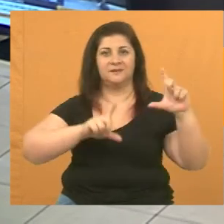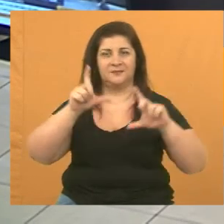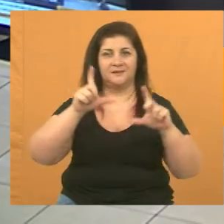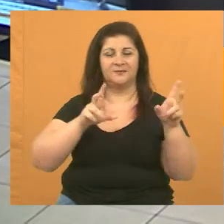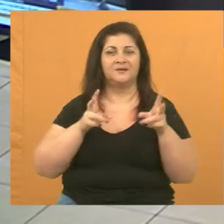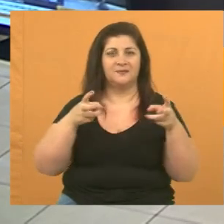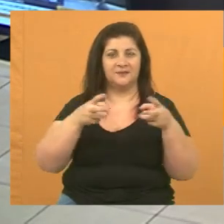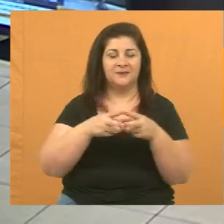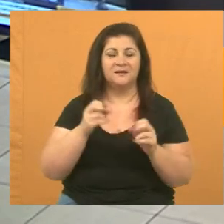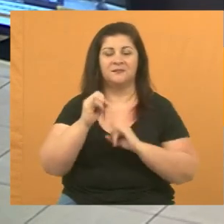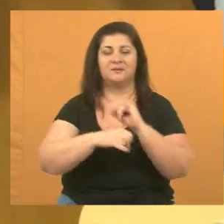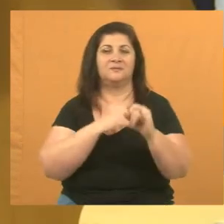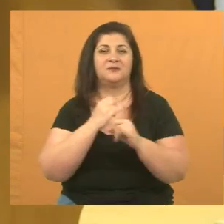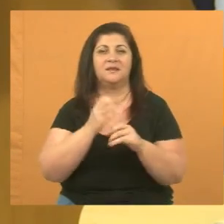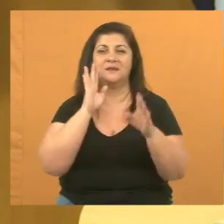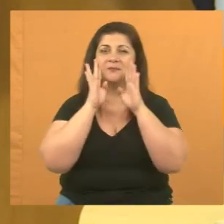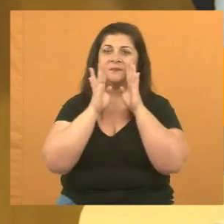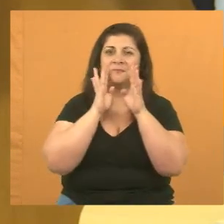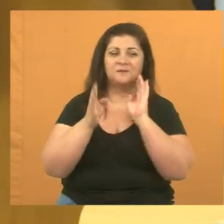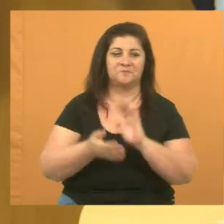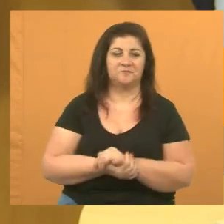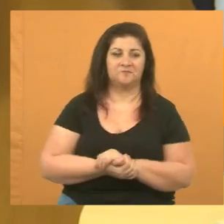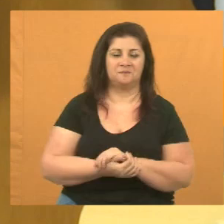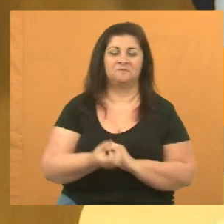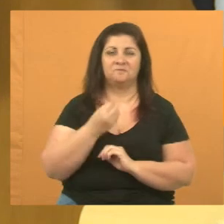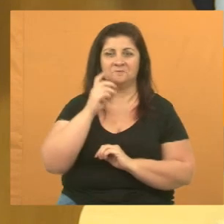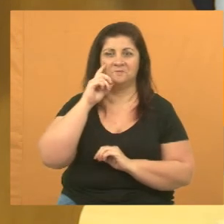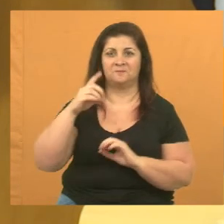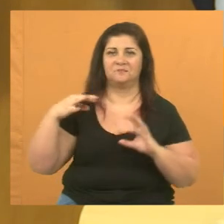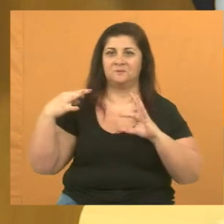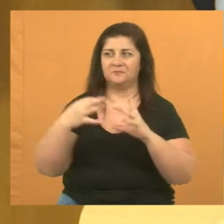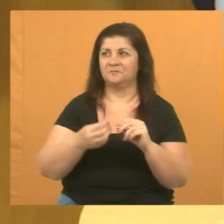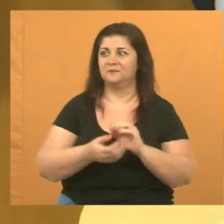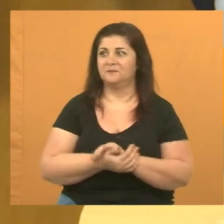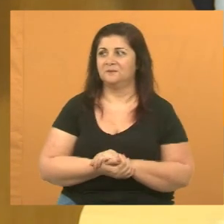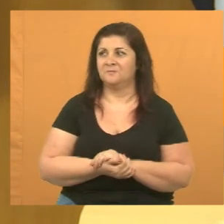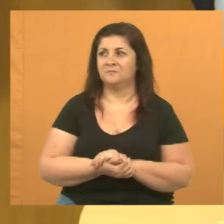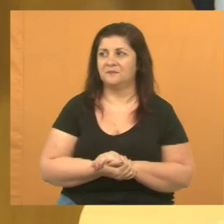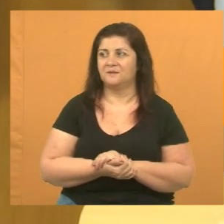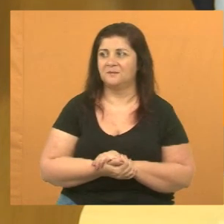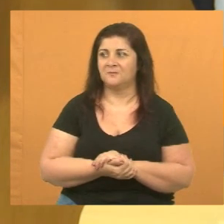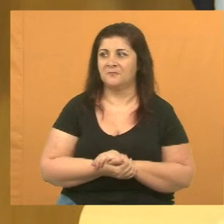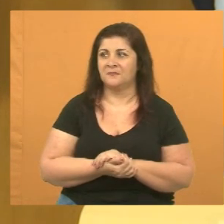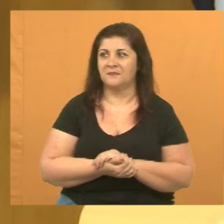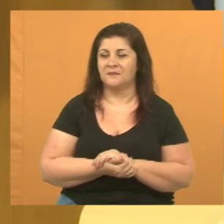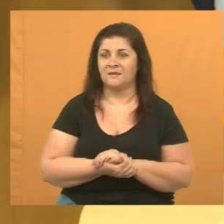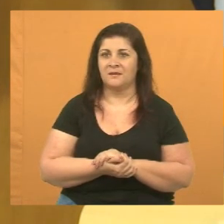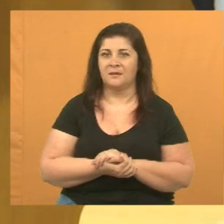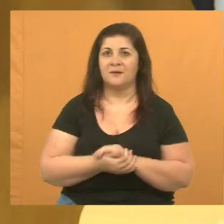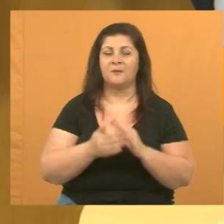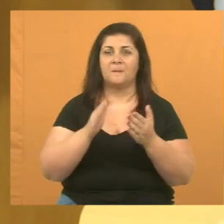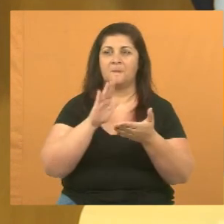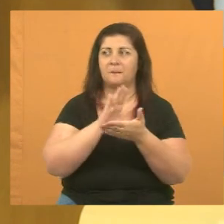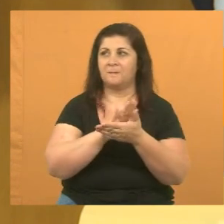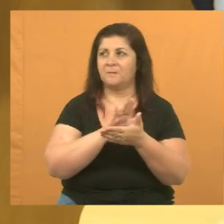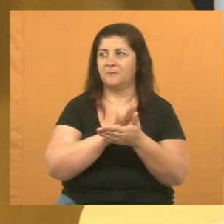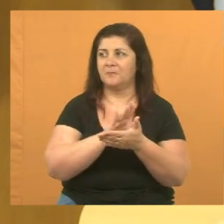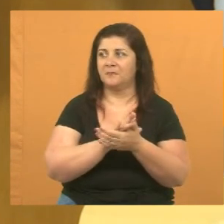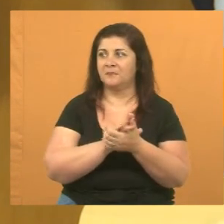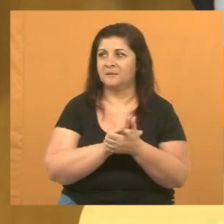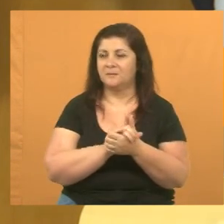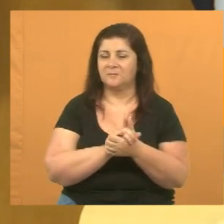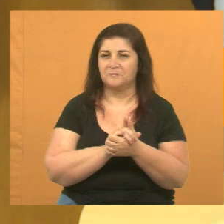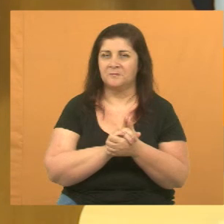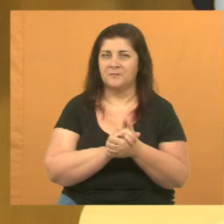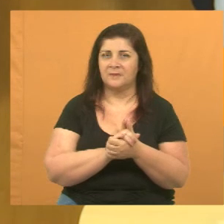Câmara, pela internet, Facebook, muito bom dia a todos. Eu quero começar aqui parabenizando o Executivo, o